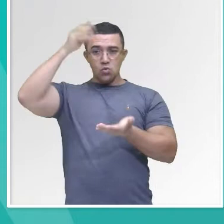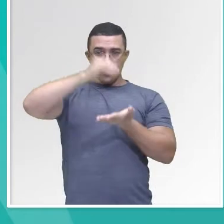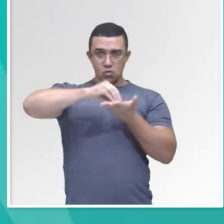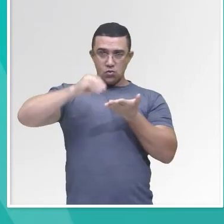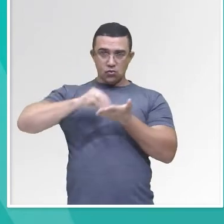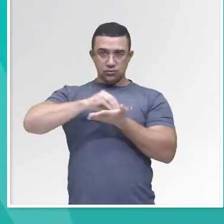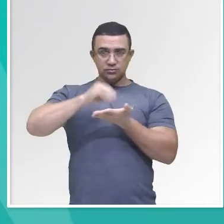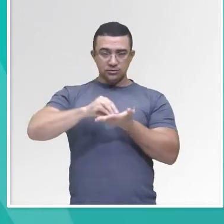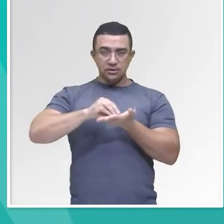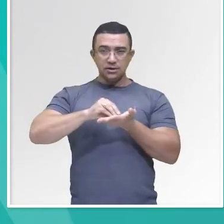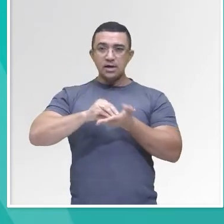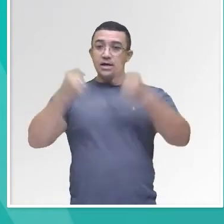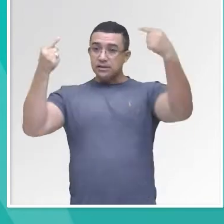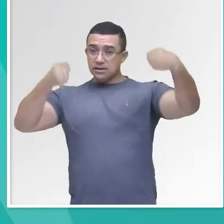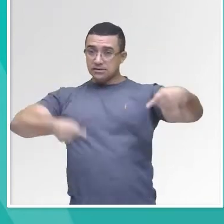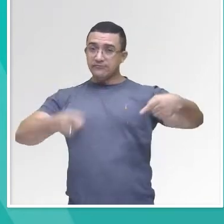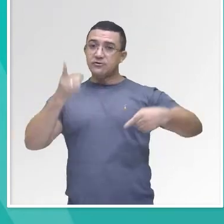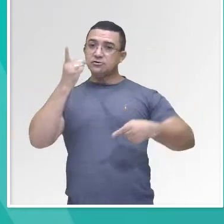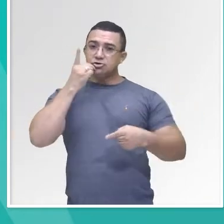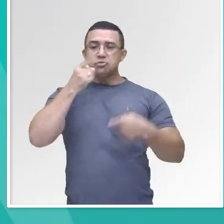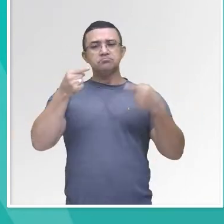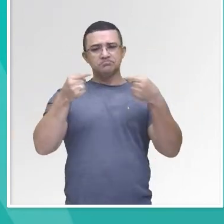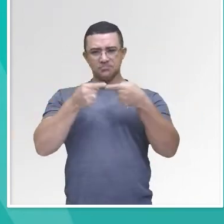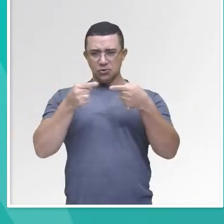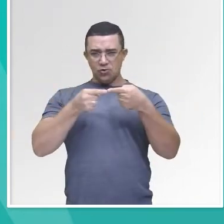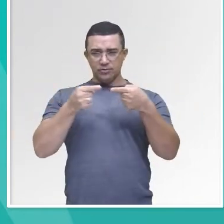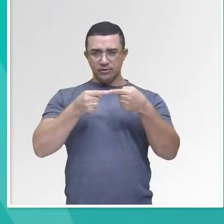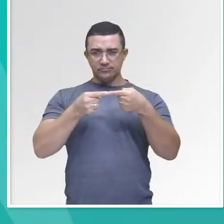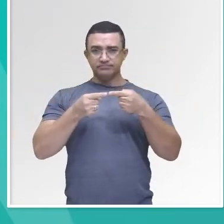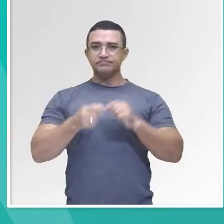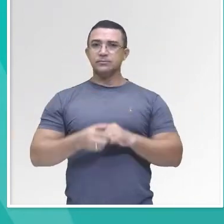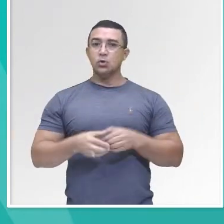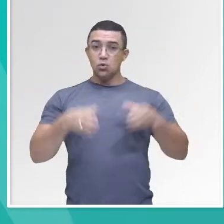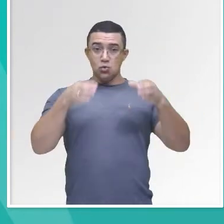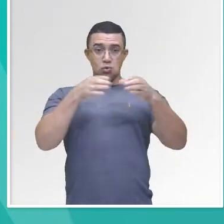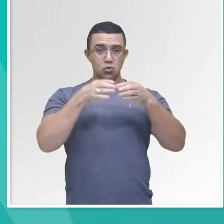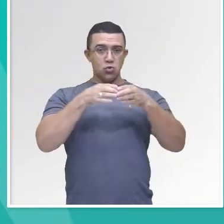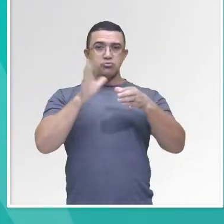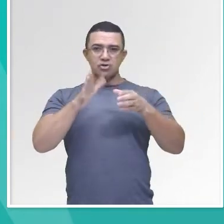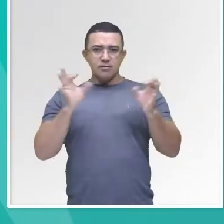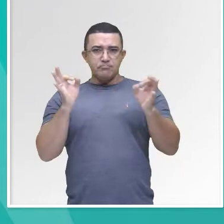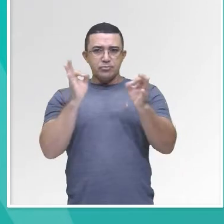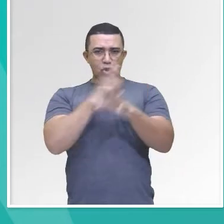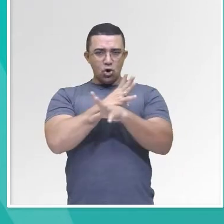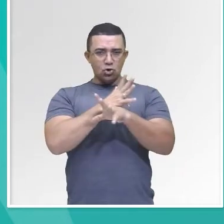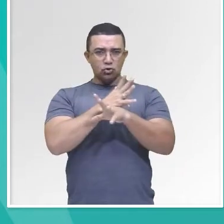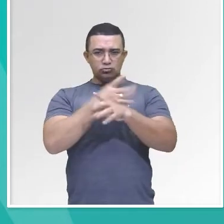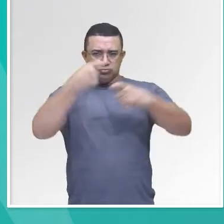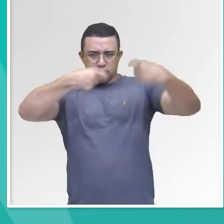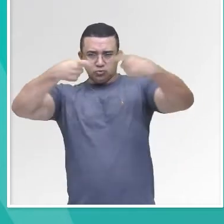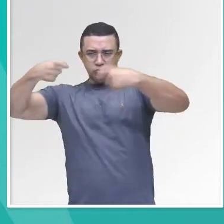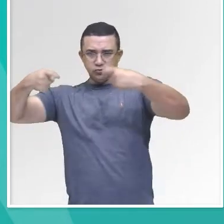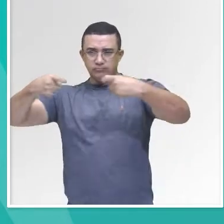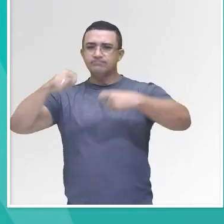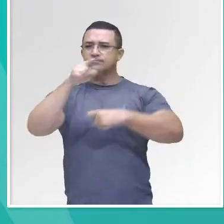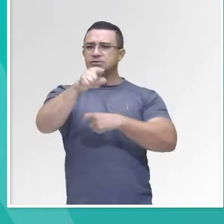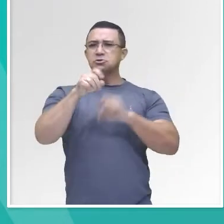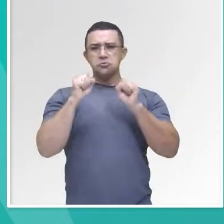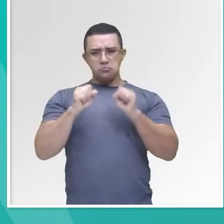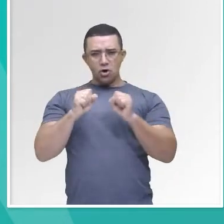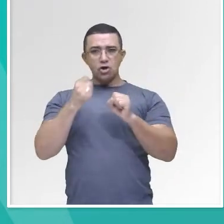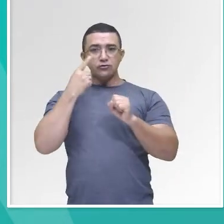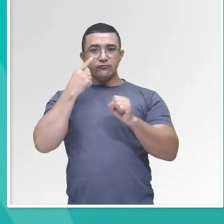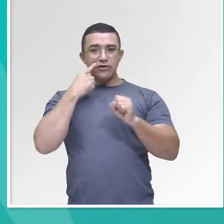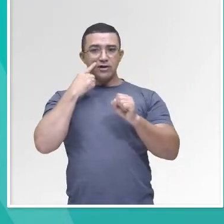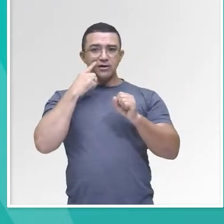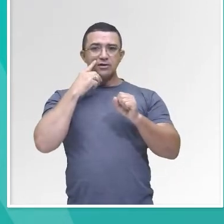a ver com o xadrez, né? Então, observem aí. O exército está pronto para a batalha. Você pode identificar as casas que